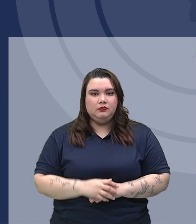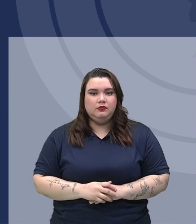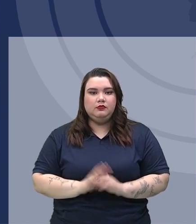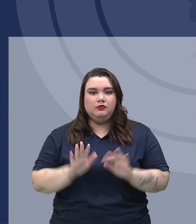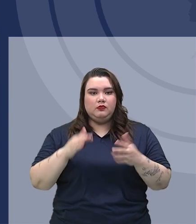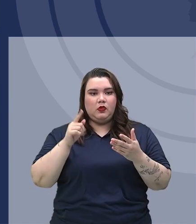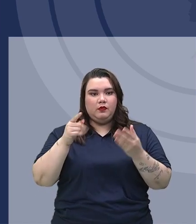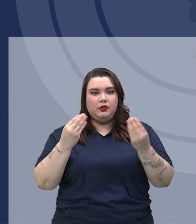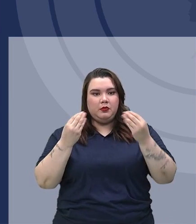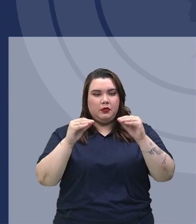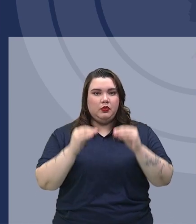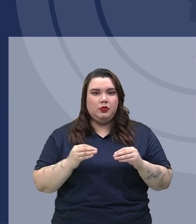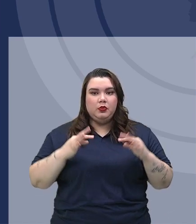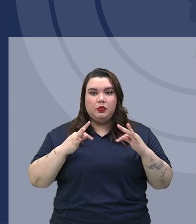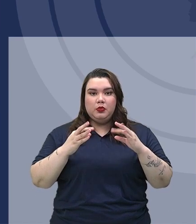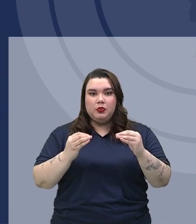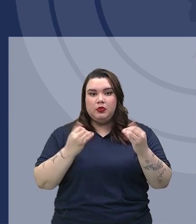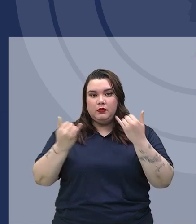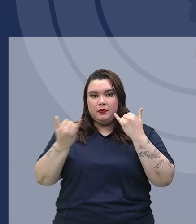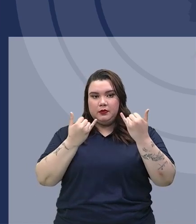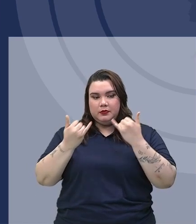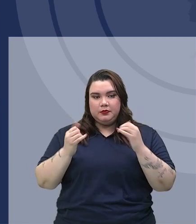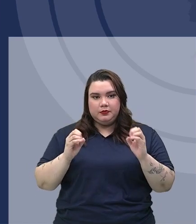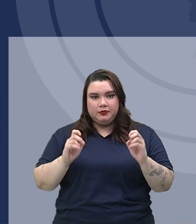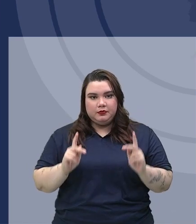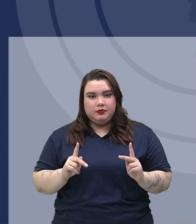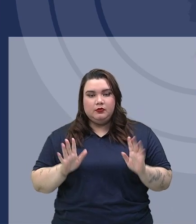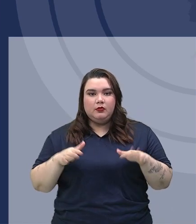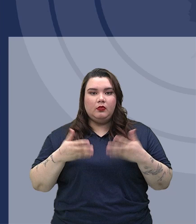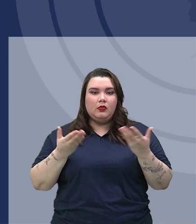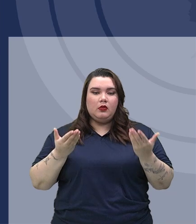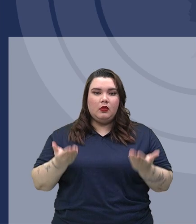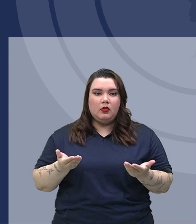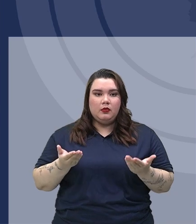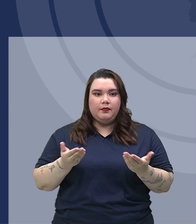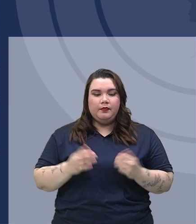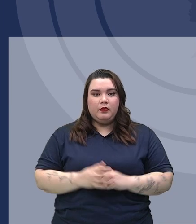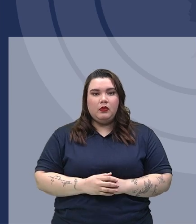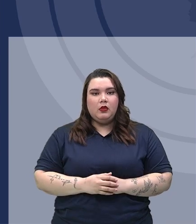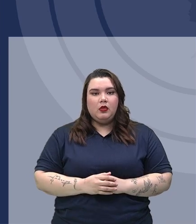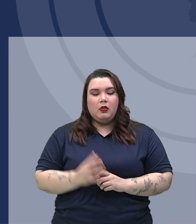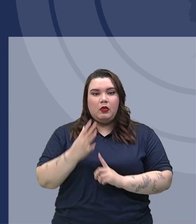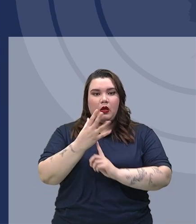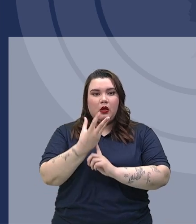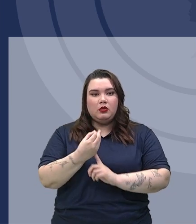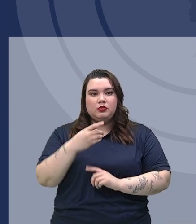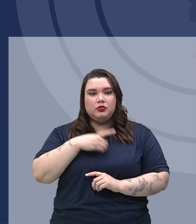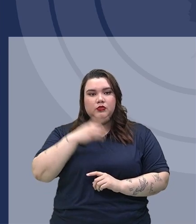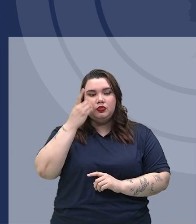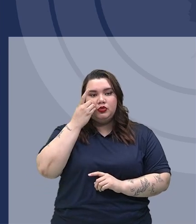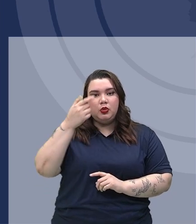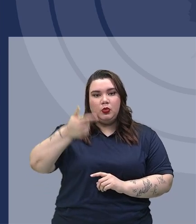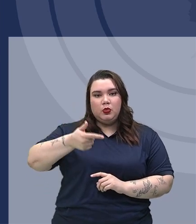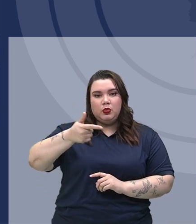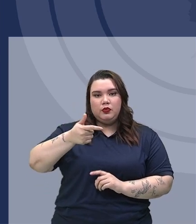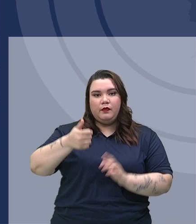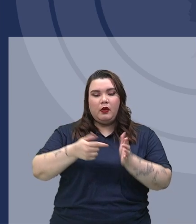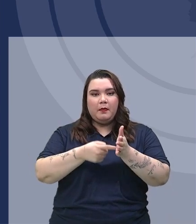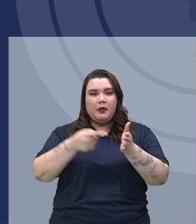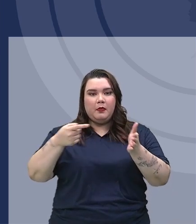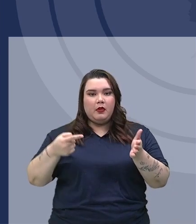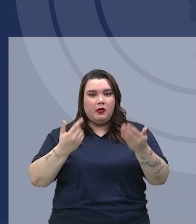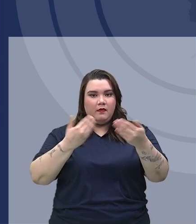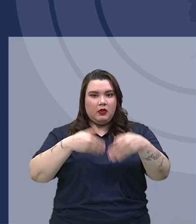vai preencher aqui tudo direitinho. Então, aqui, olha, no caso de arte, nós tivemos no dia 2 a nossa primeira avaliação, que foi